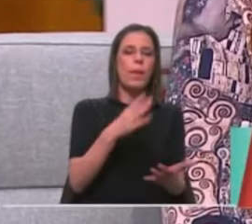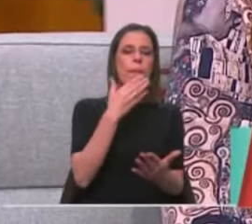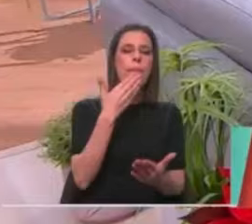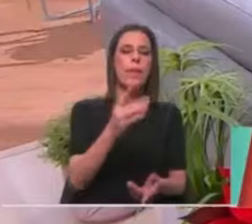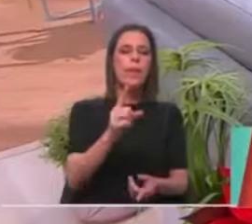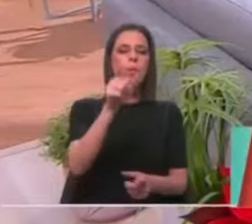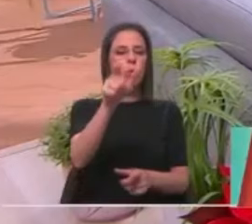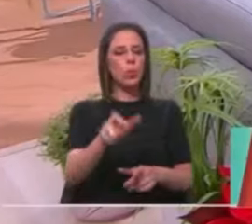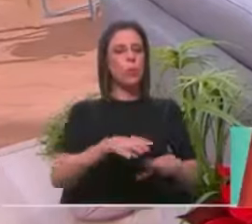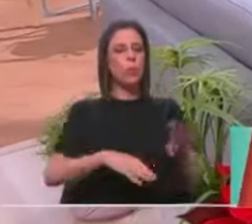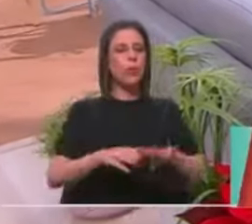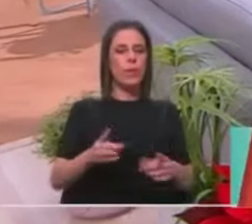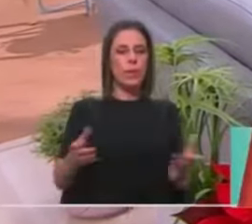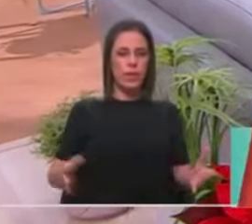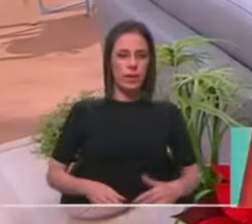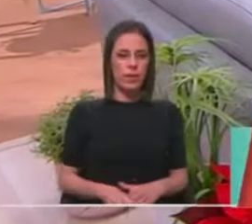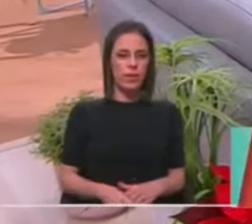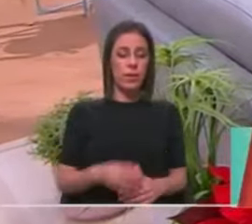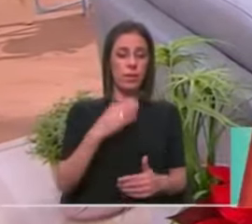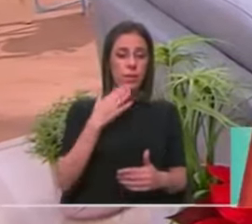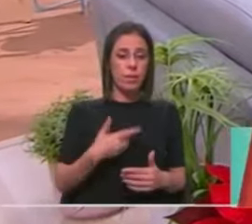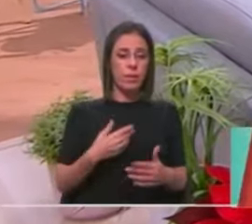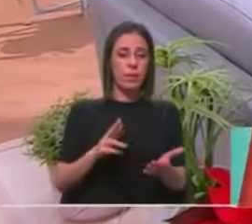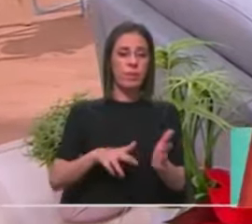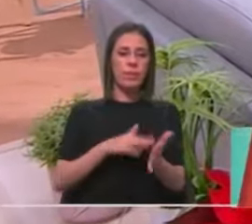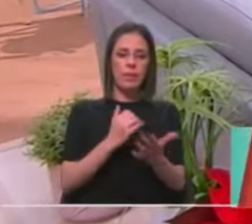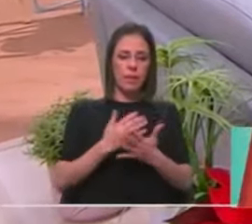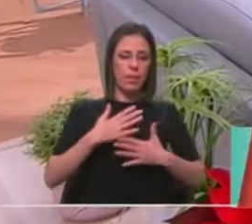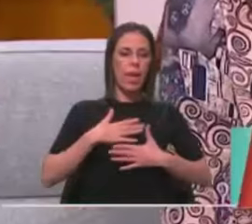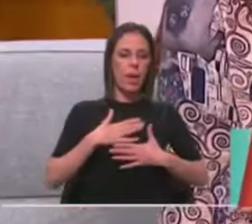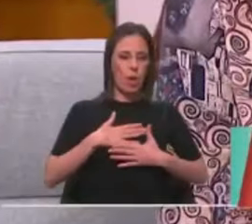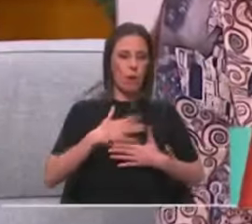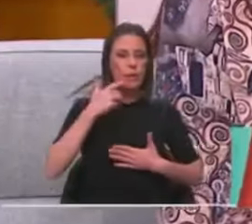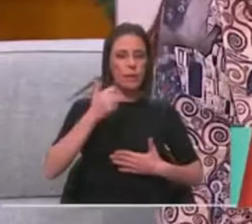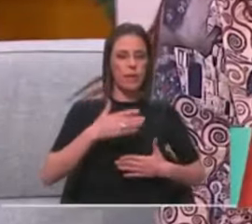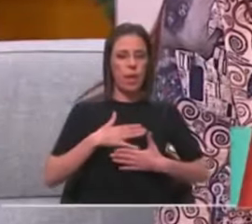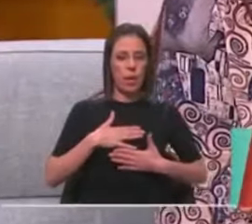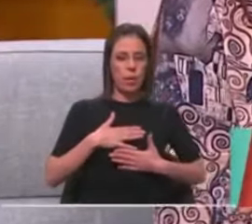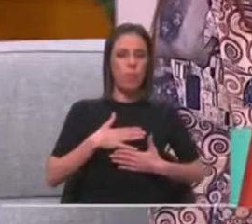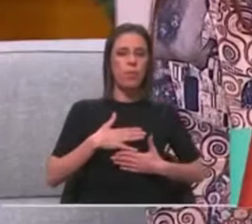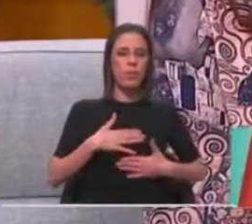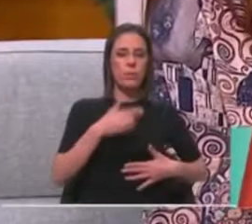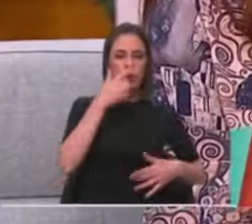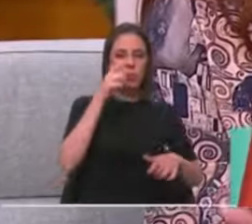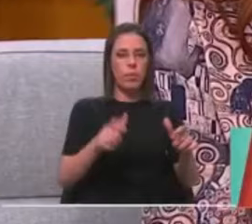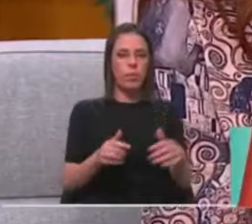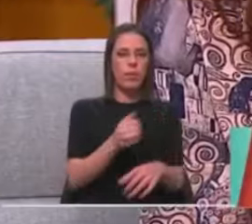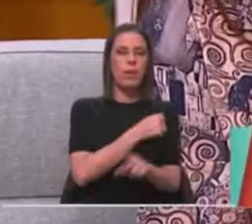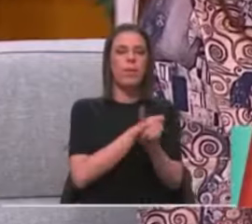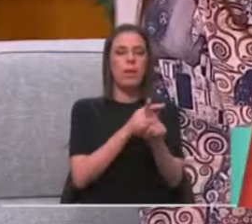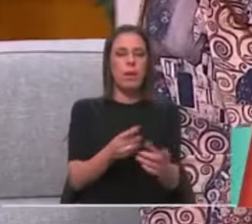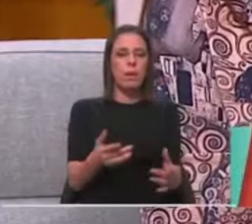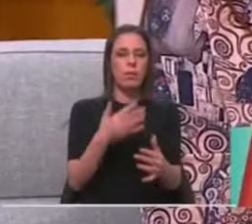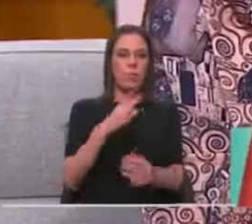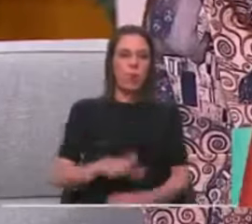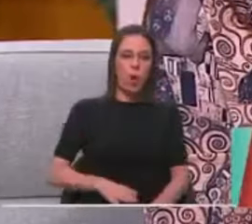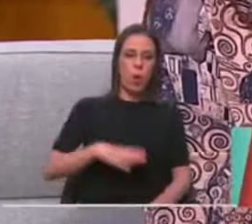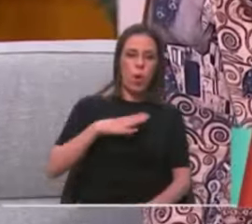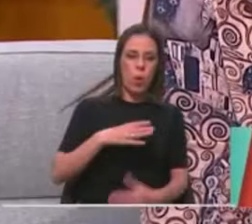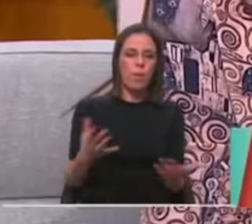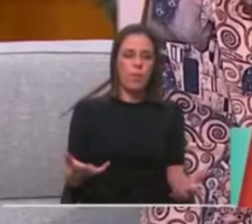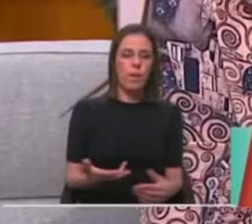te pediam para fazer? Pediam-me para ser sempre eu. Acima de tudo, ser eu. Que era para as pessoas lá em casa terem